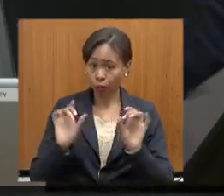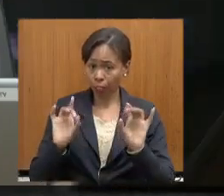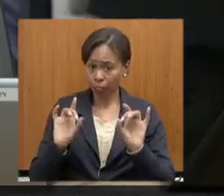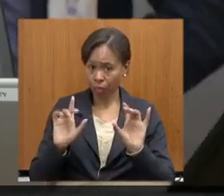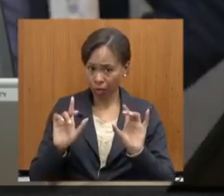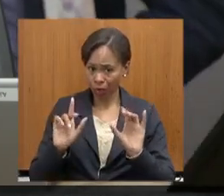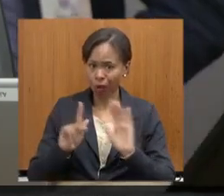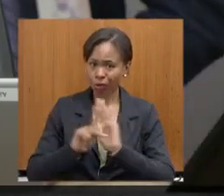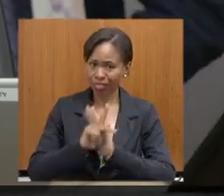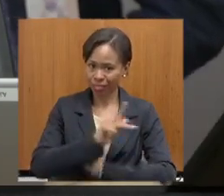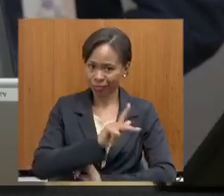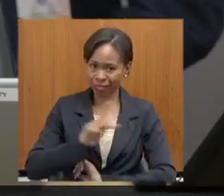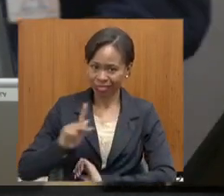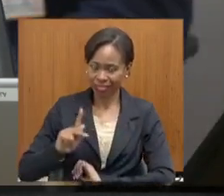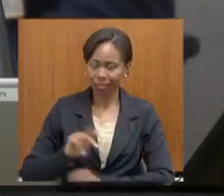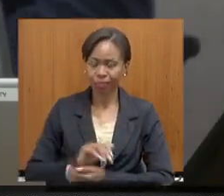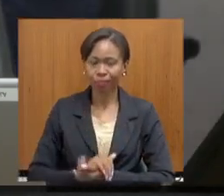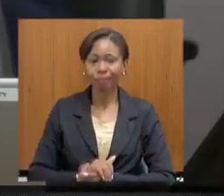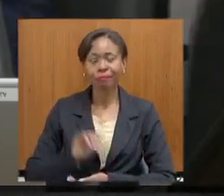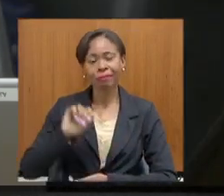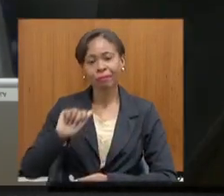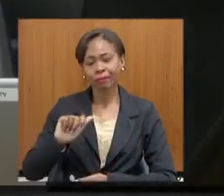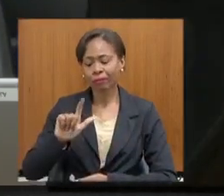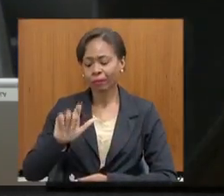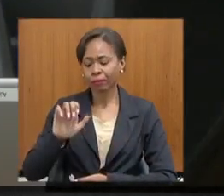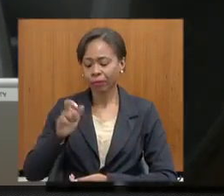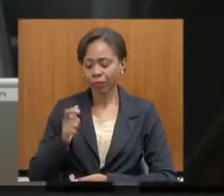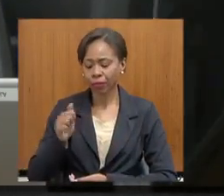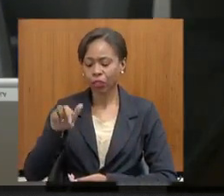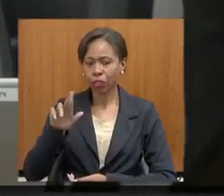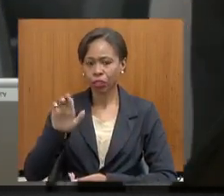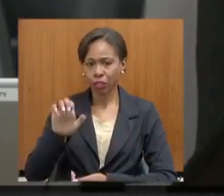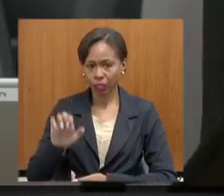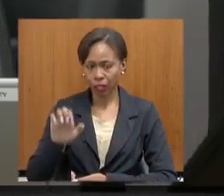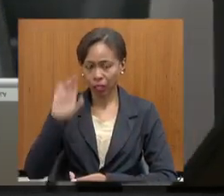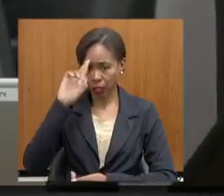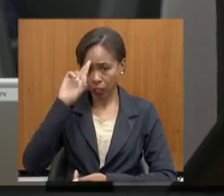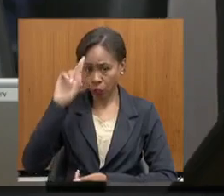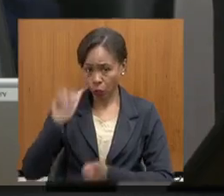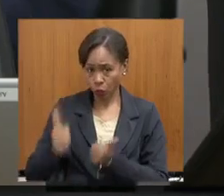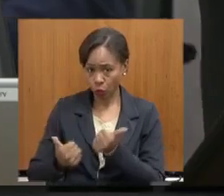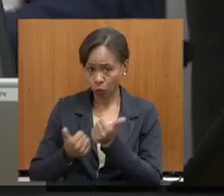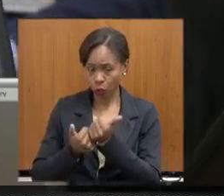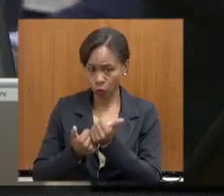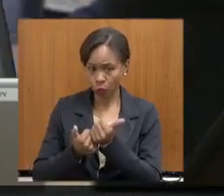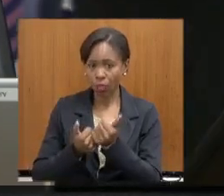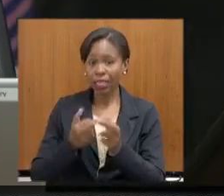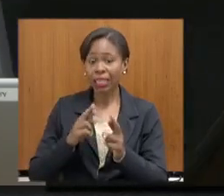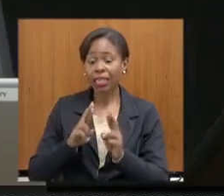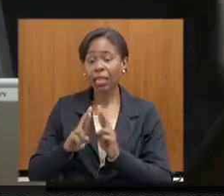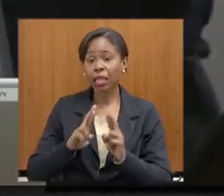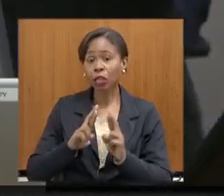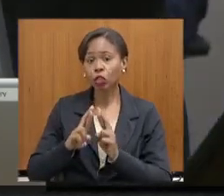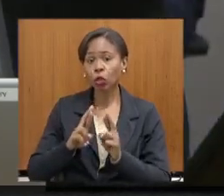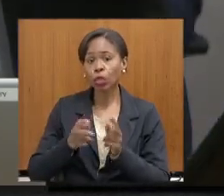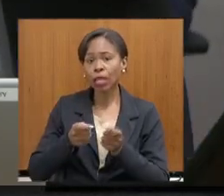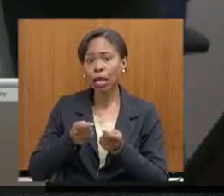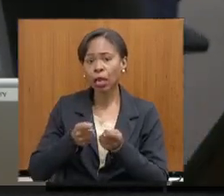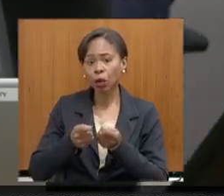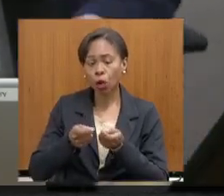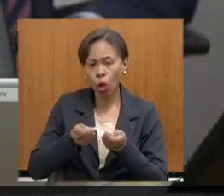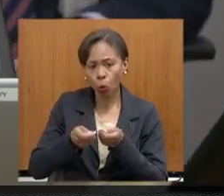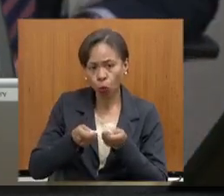presidência Alexandre Ramos Peixoto diretor adjunto de relações regulatórias